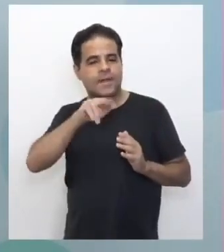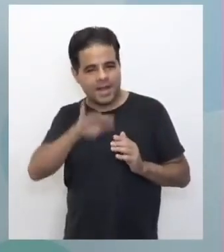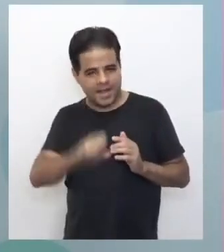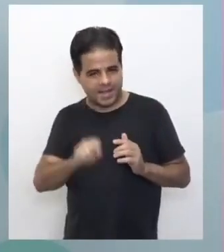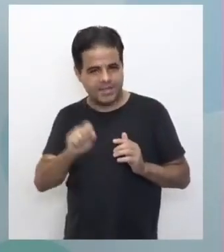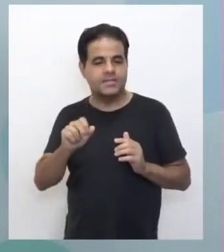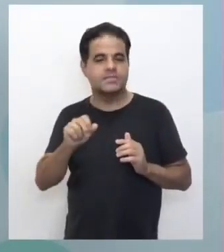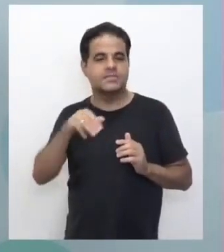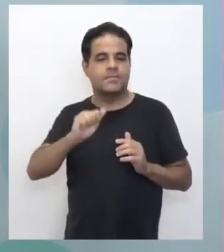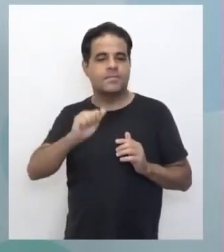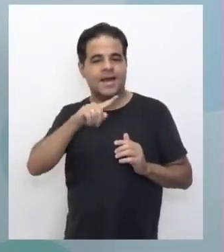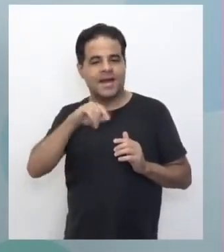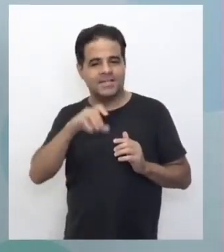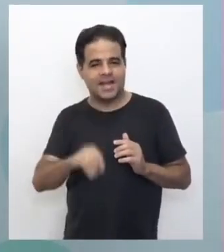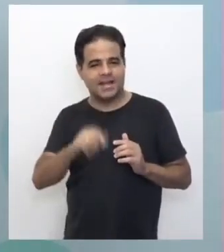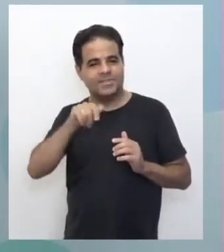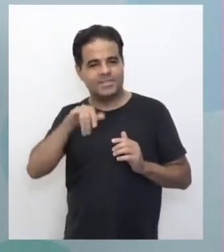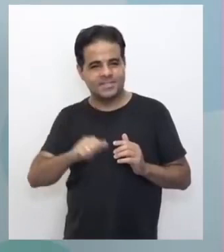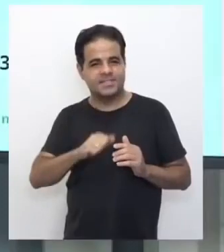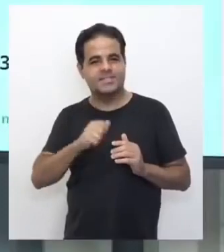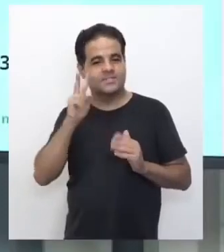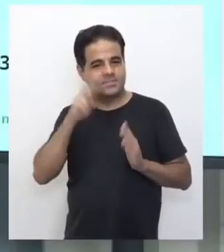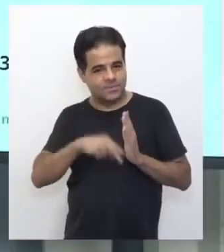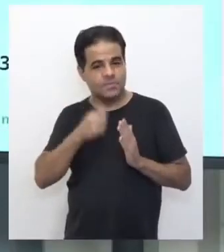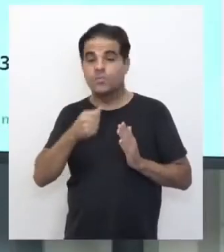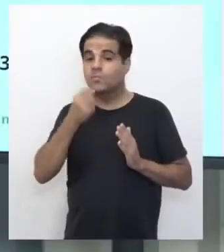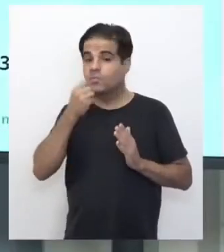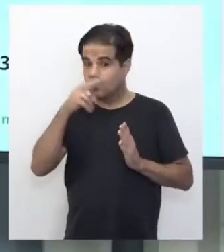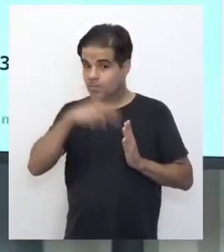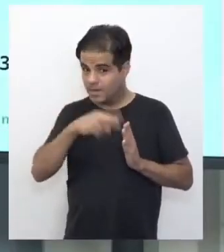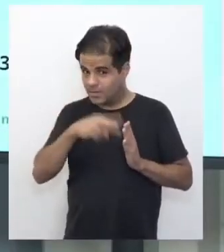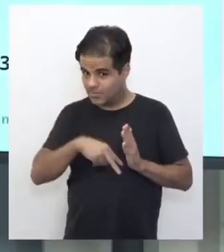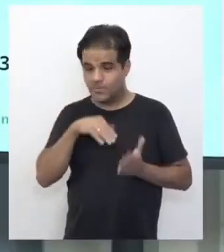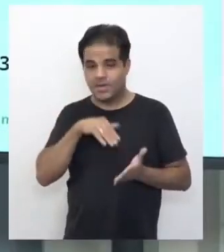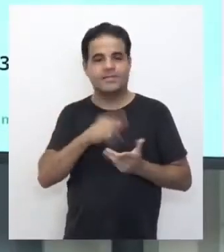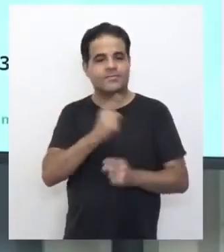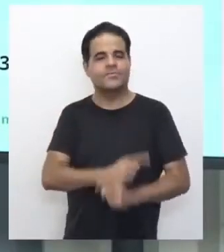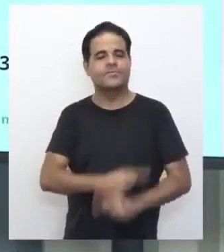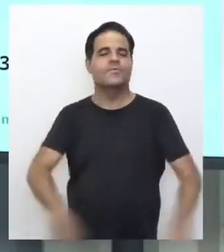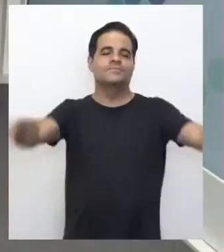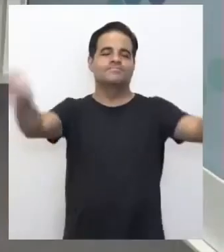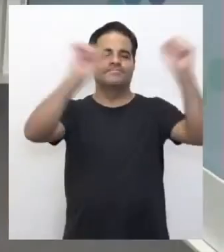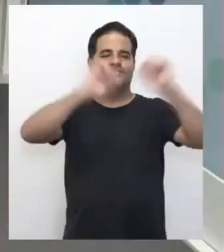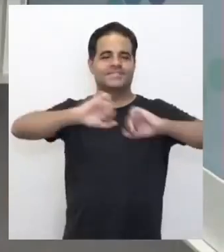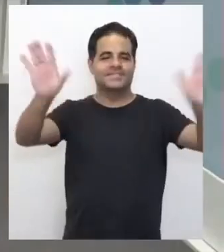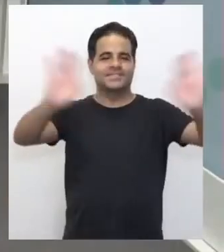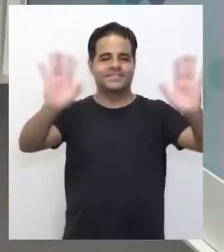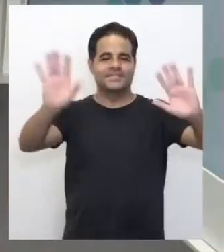Mauro está falando, tá bom? Vendo sugestão tchau, tchau. da professora, vamos para a leitura. Tchau, tchau. Até a próxima. Obrigado.